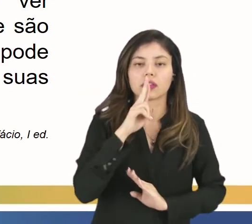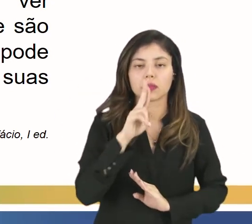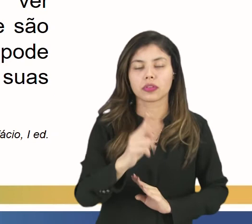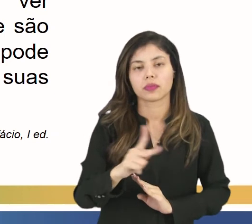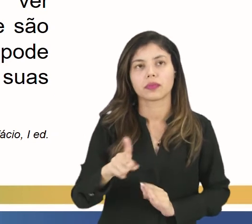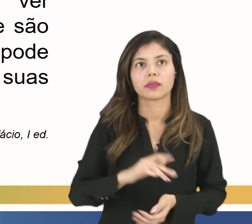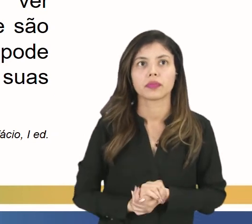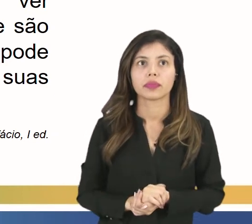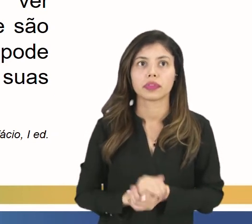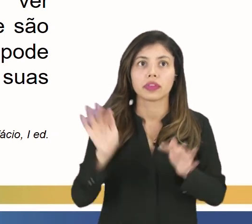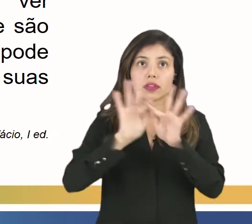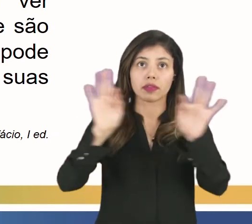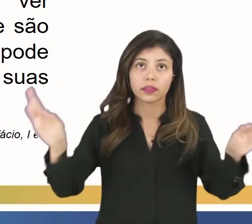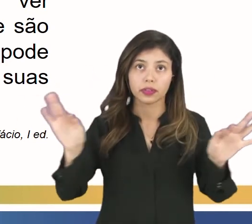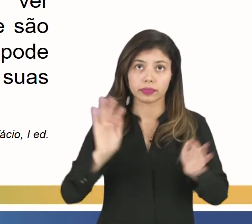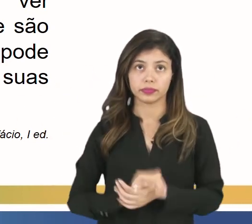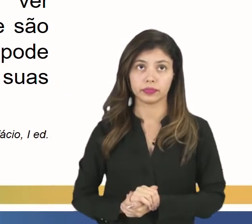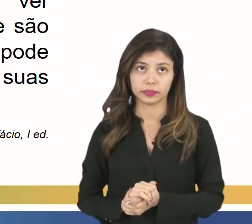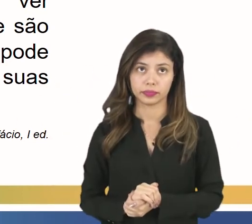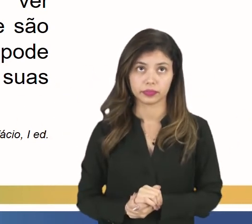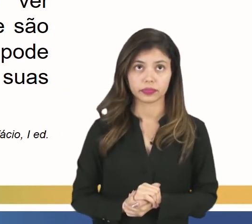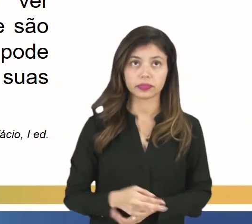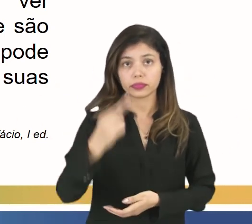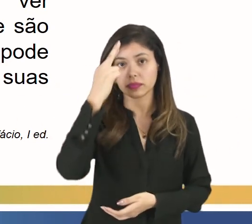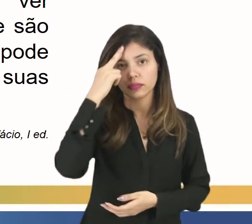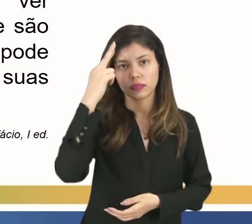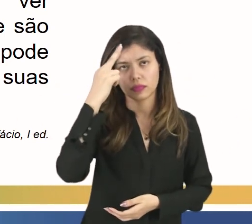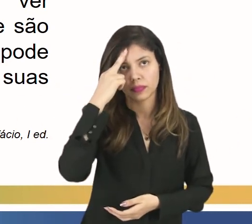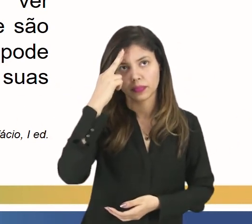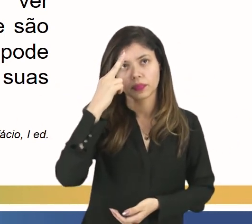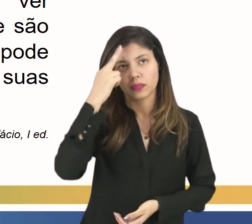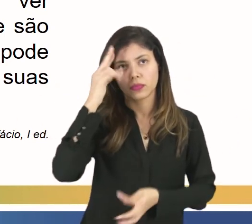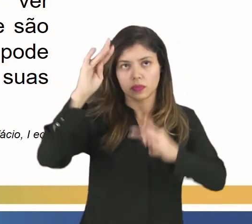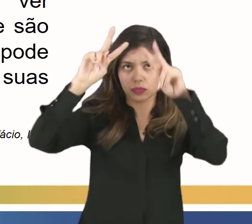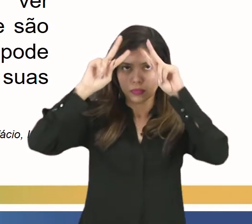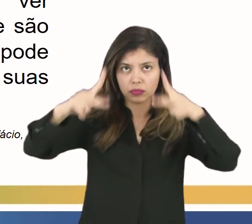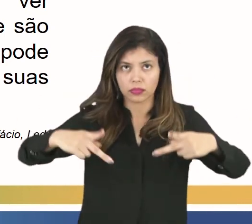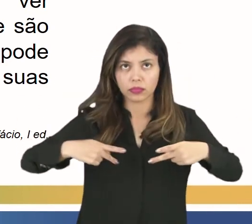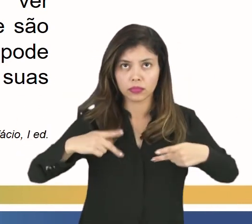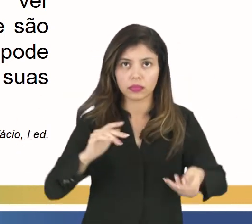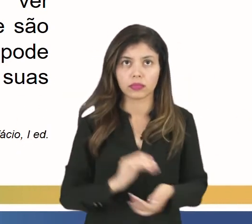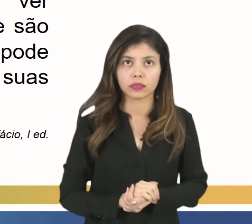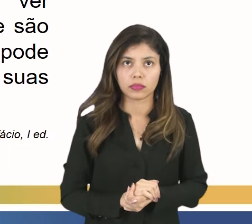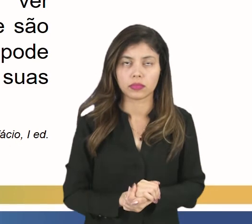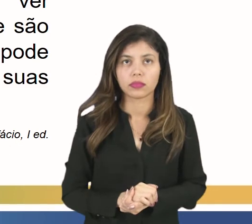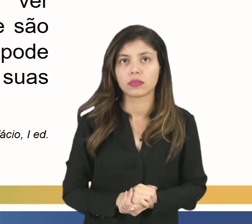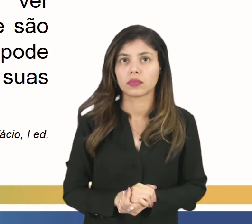professor. A frase de Kant é a seguinte: a razão humana,